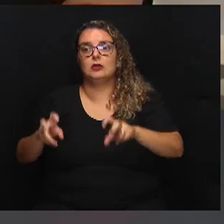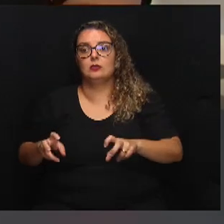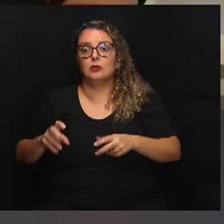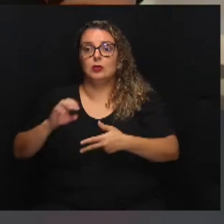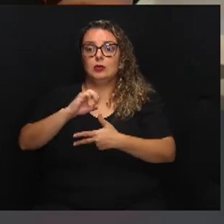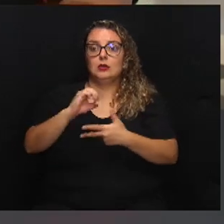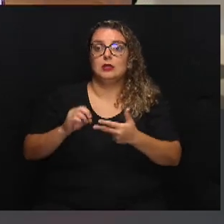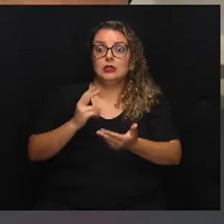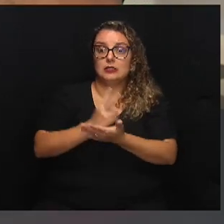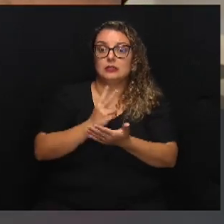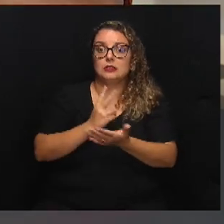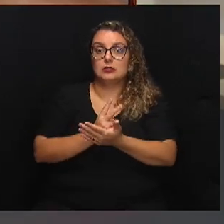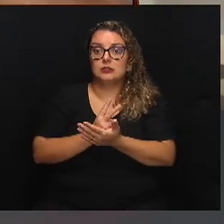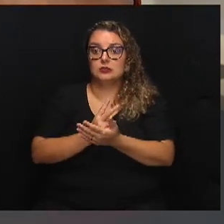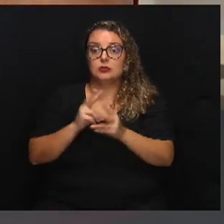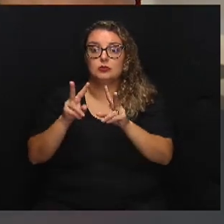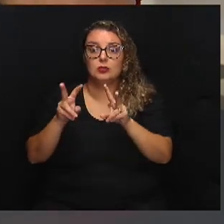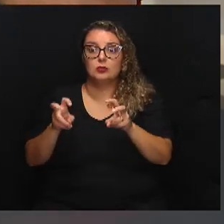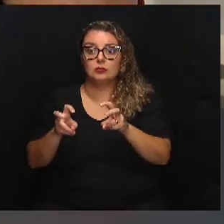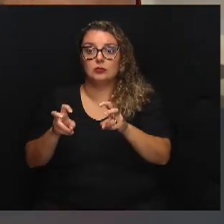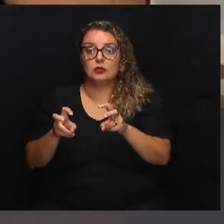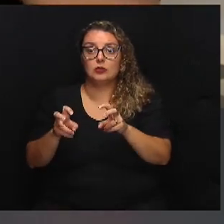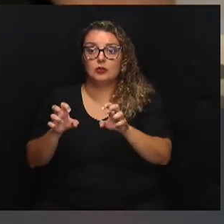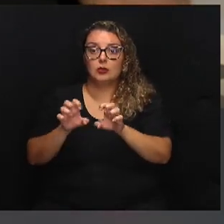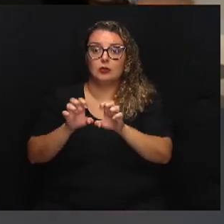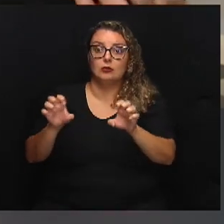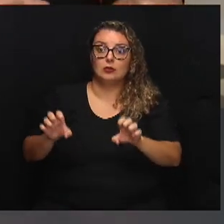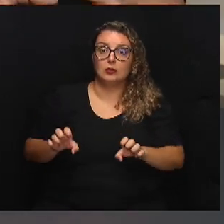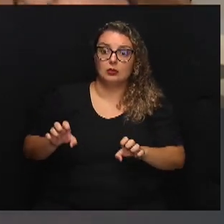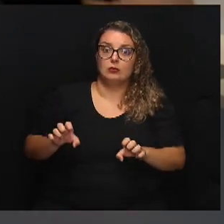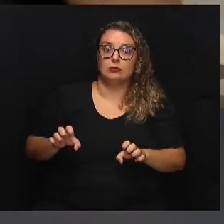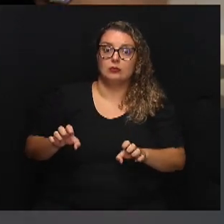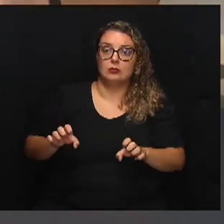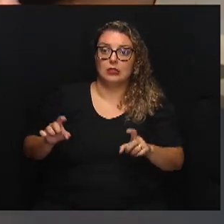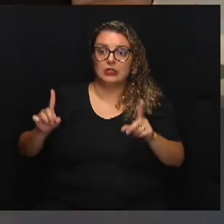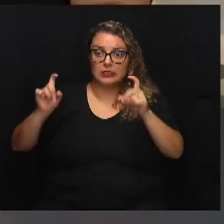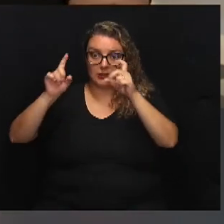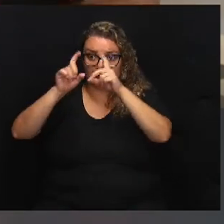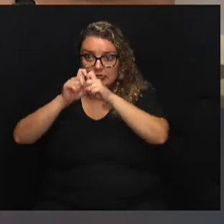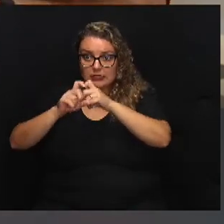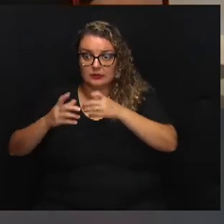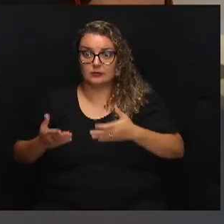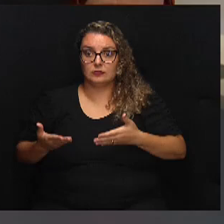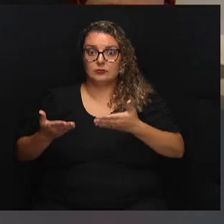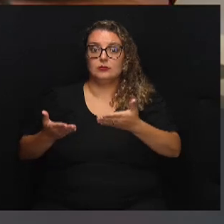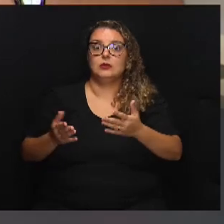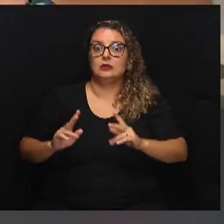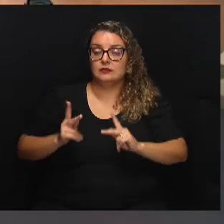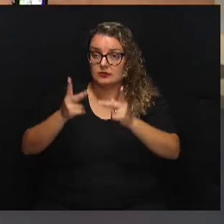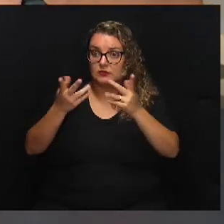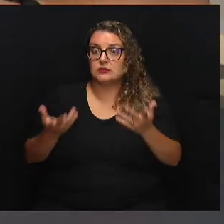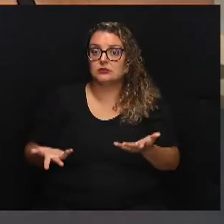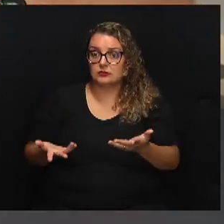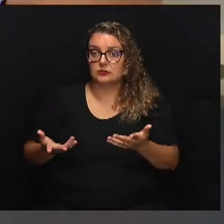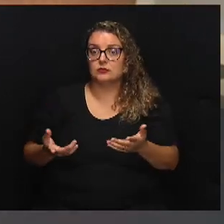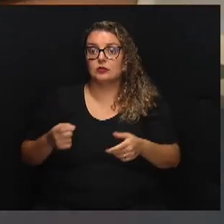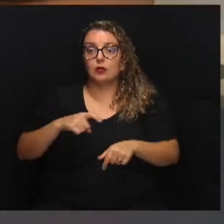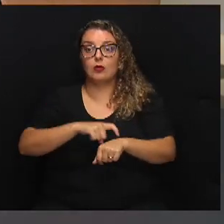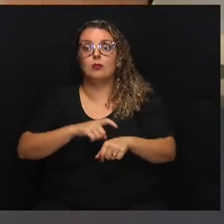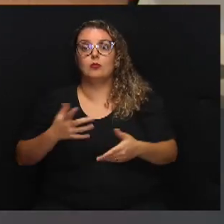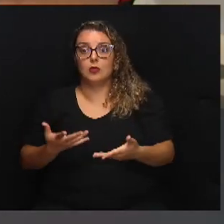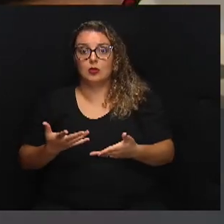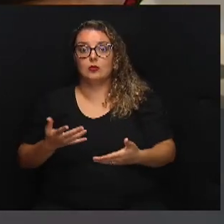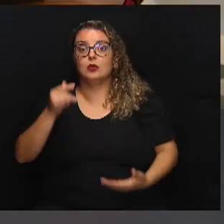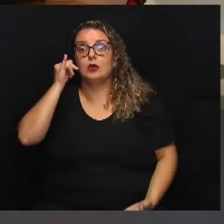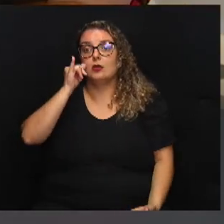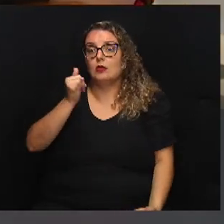sempre coloca o tema sob uma estrutura de desafio a ser vencido, ou uma situação a ser